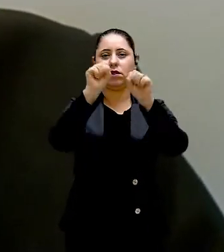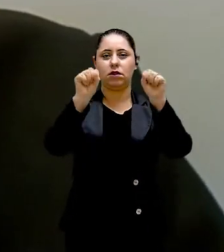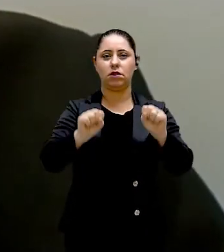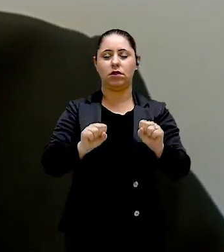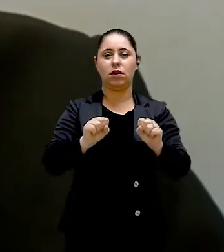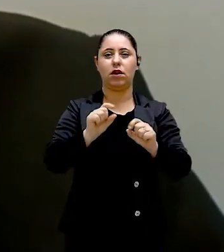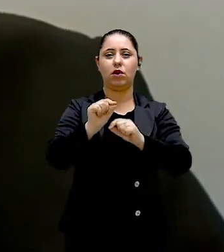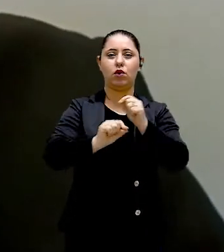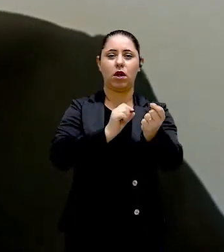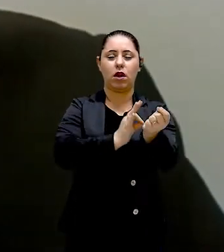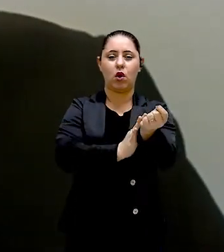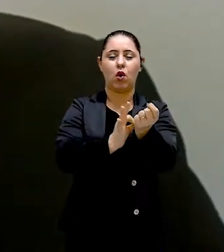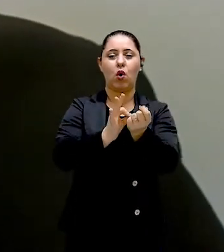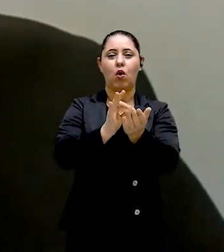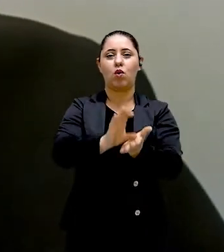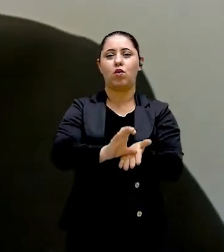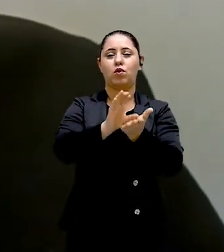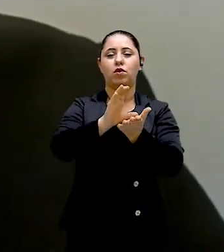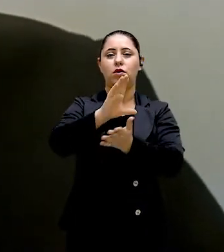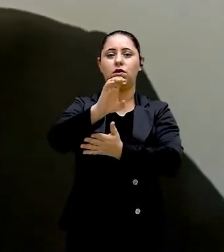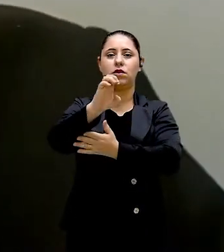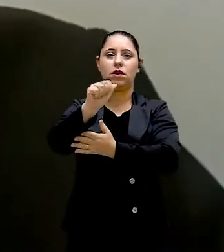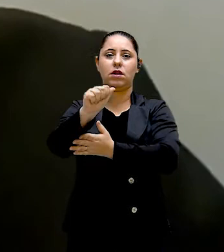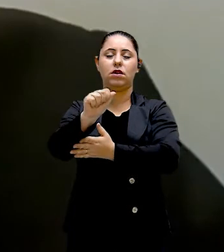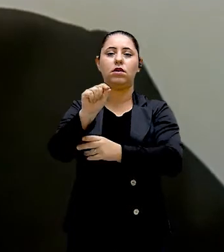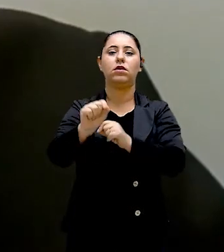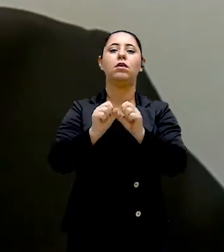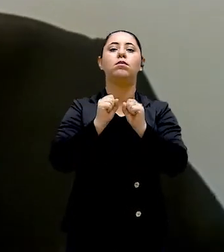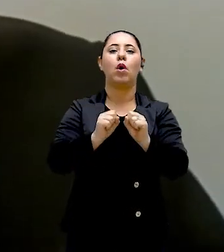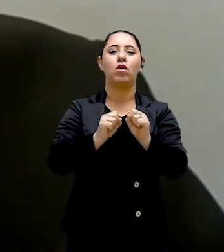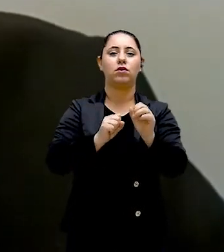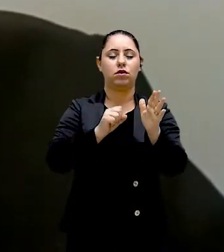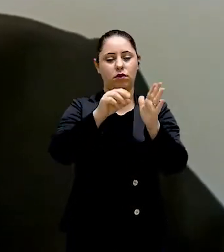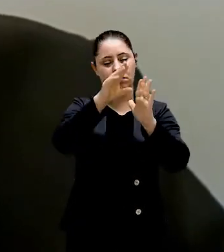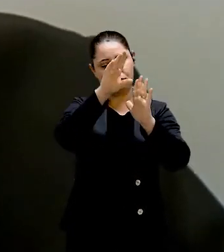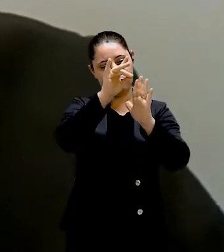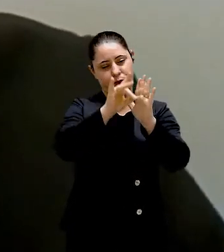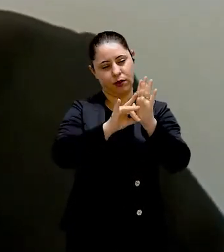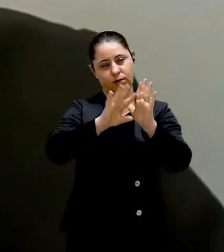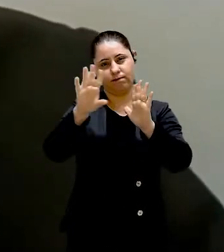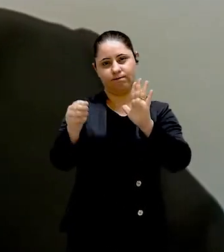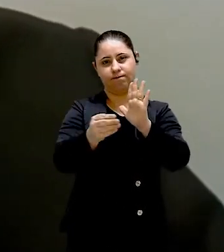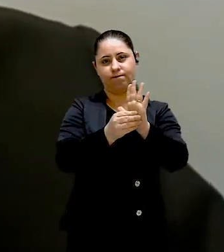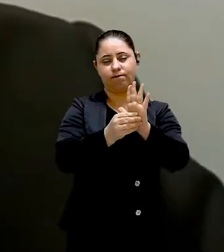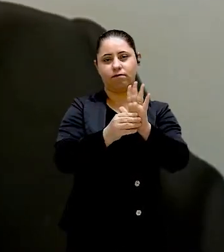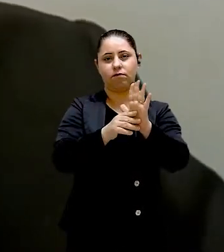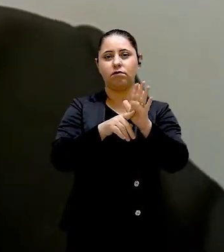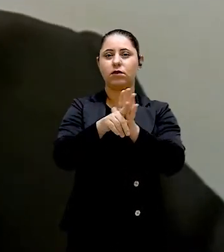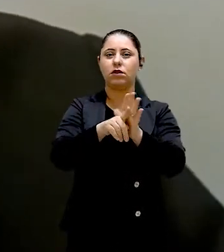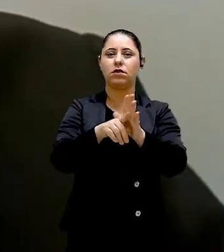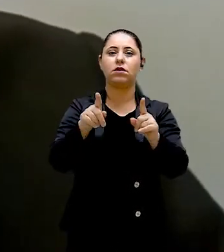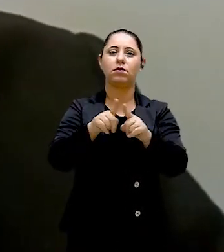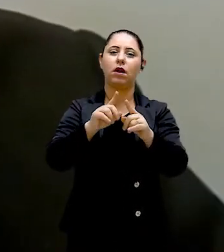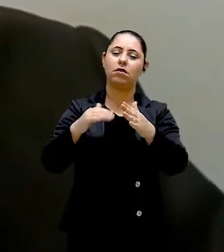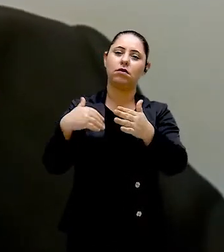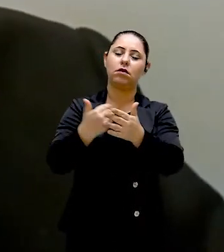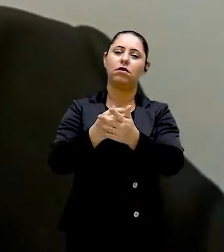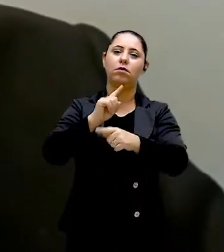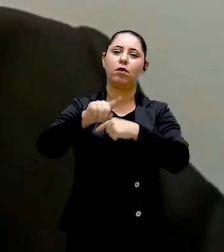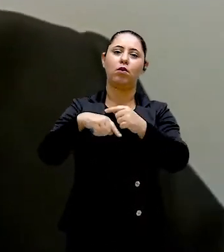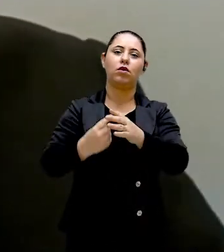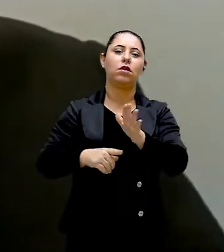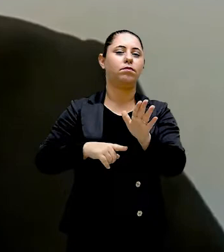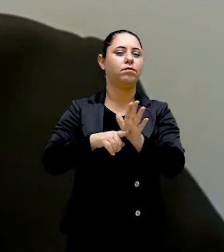CEUA-CONSEA foi possível a tabulação desses dados e a partir daí a realização de pesquisas